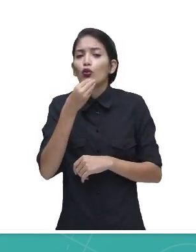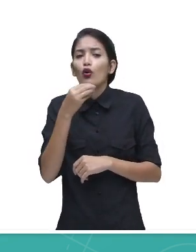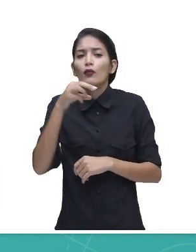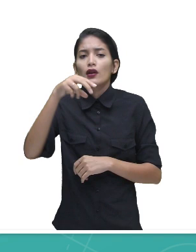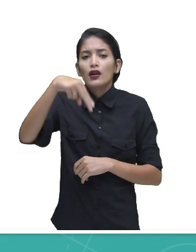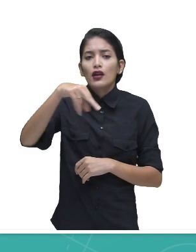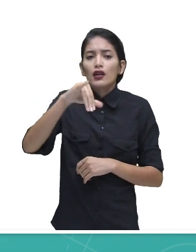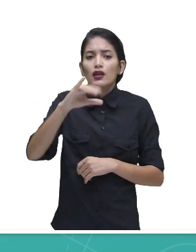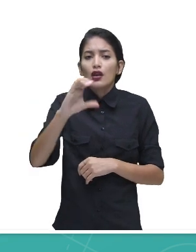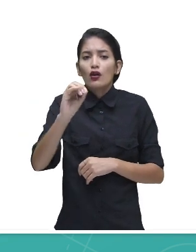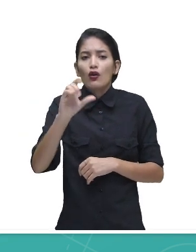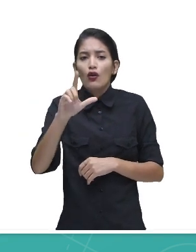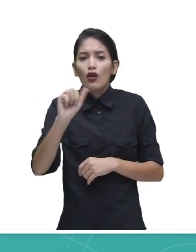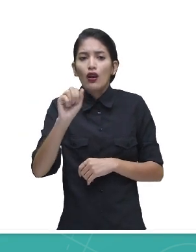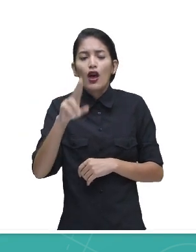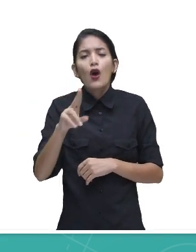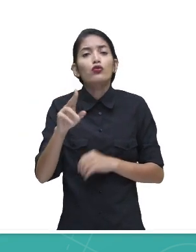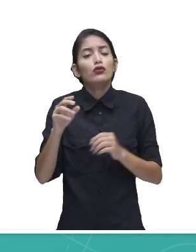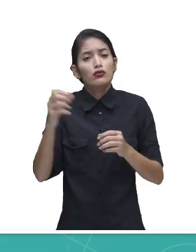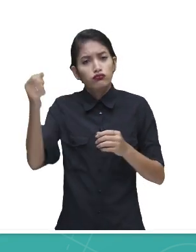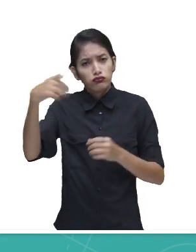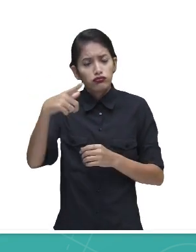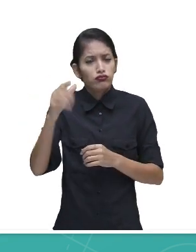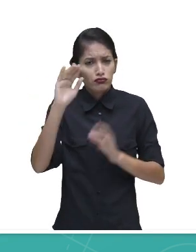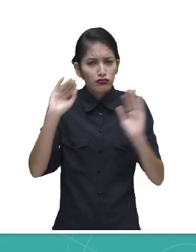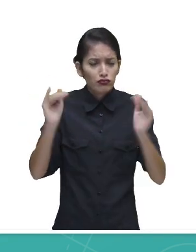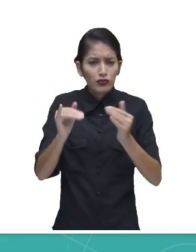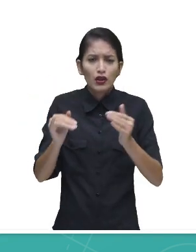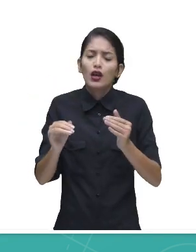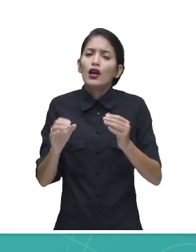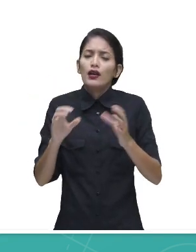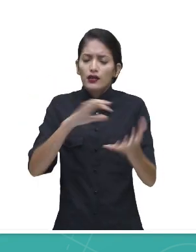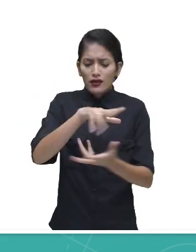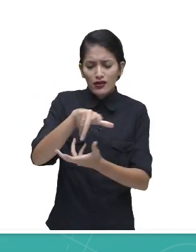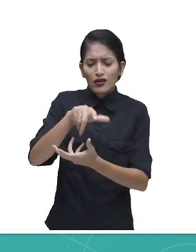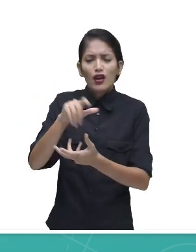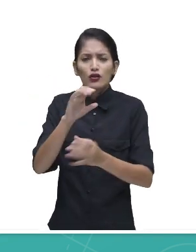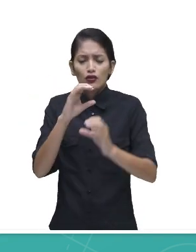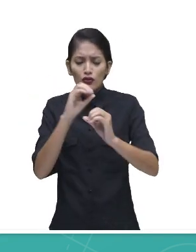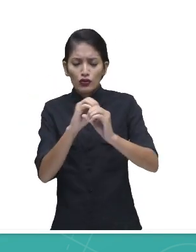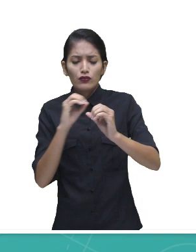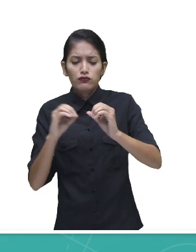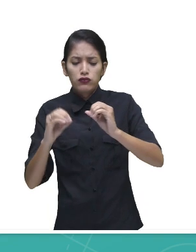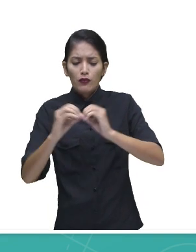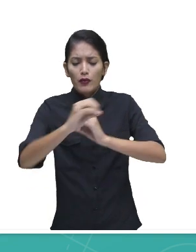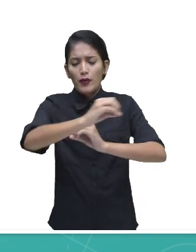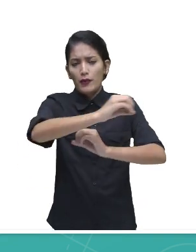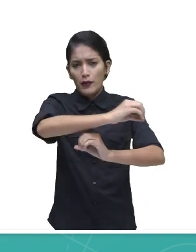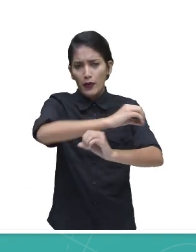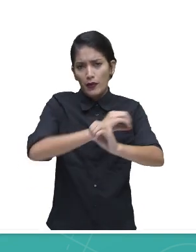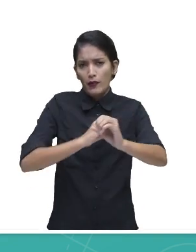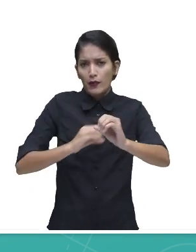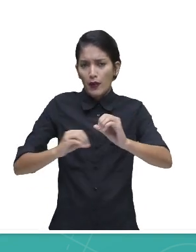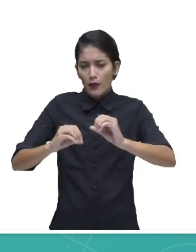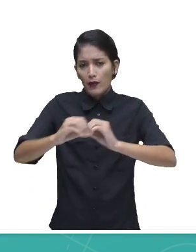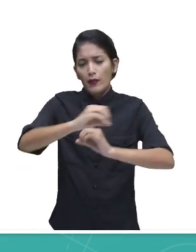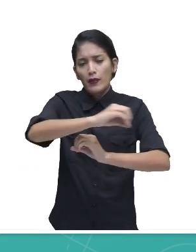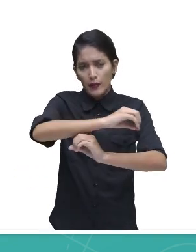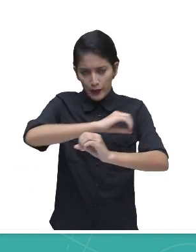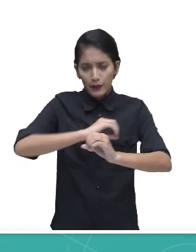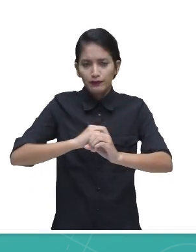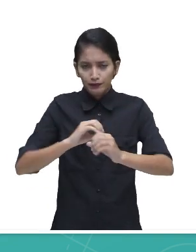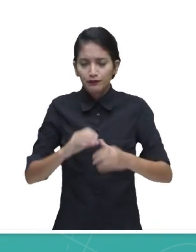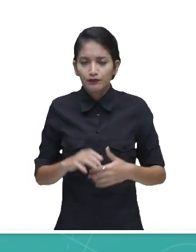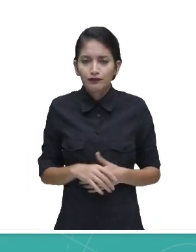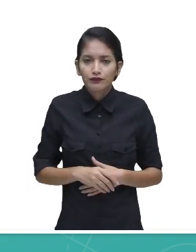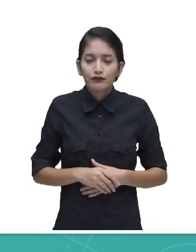estaria no centro do universo. E a Terra e os demais corpos celestes girariam em círculo em torno dele,